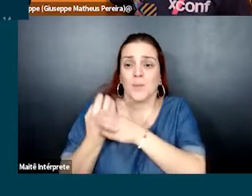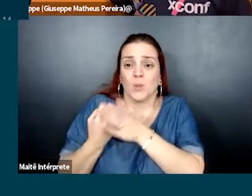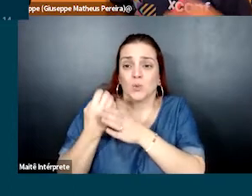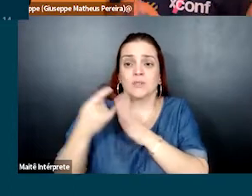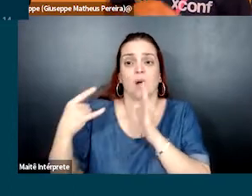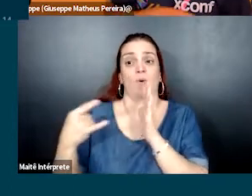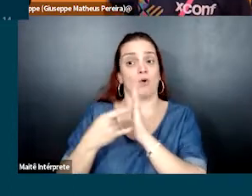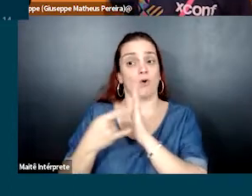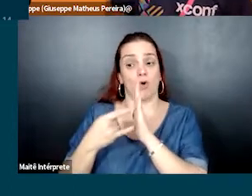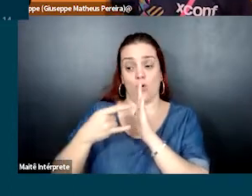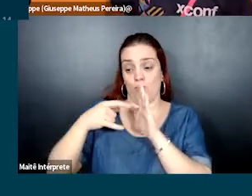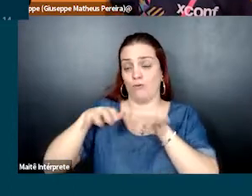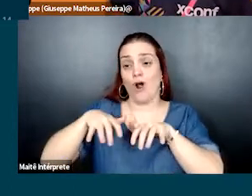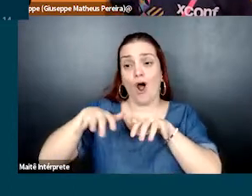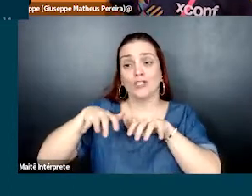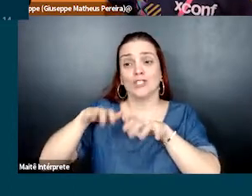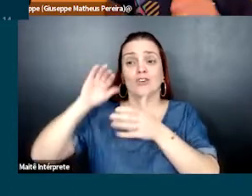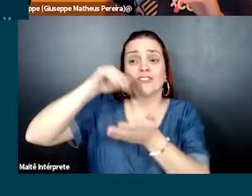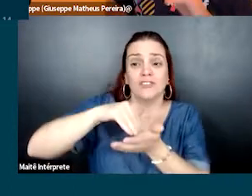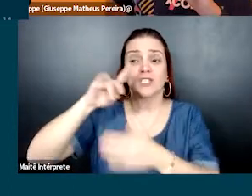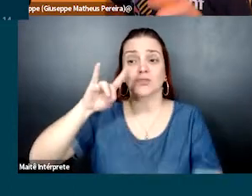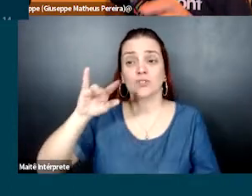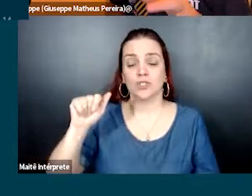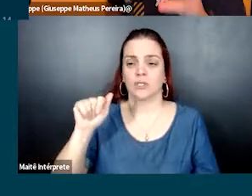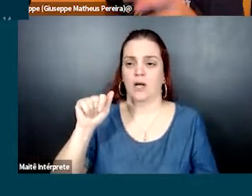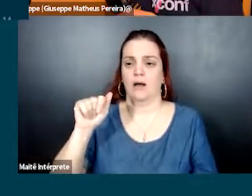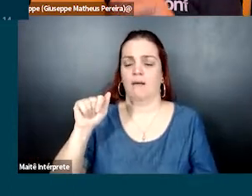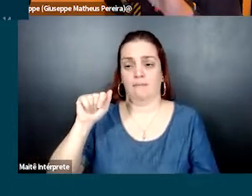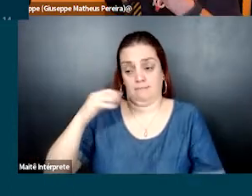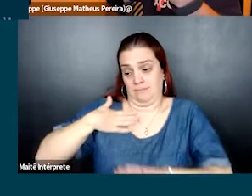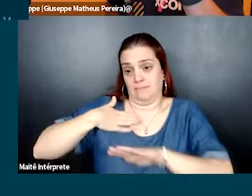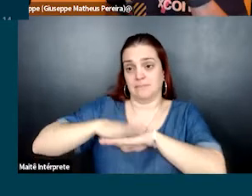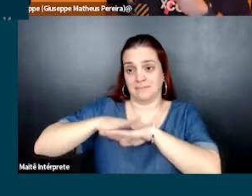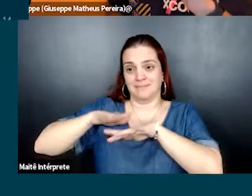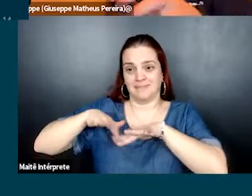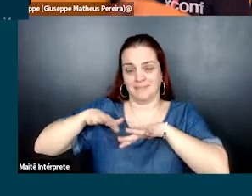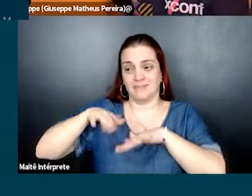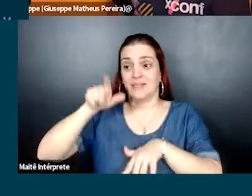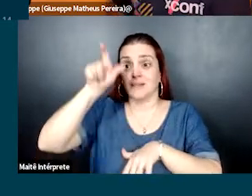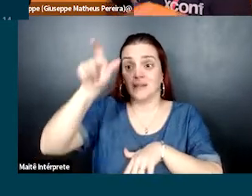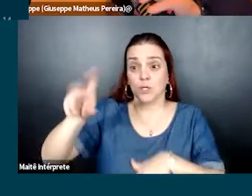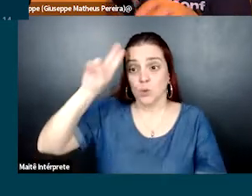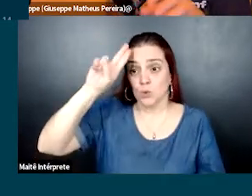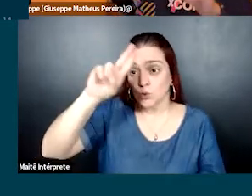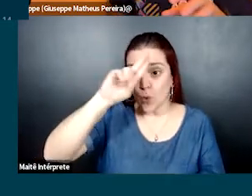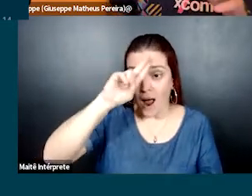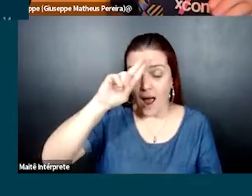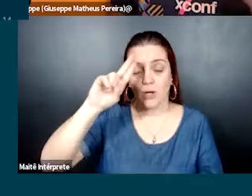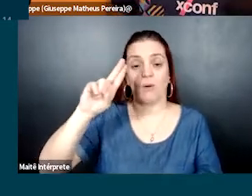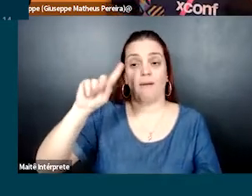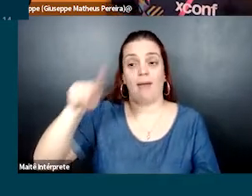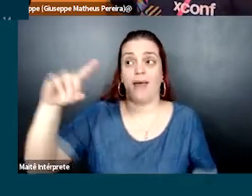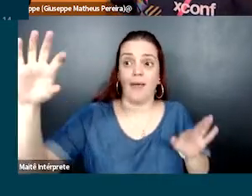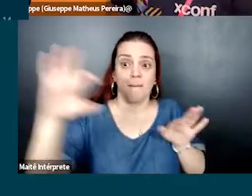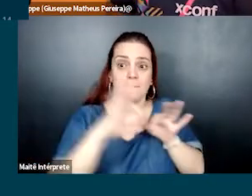do dia é o código do desenvolvedor. A experiência do usuário, do teu cliente final, vai ser a interação